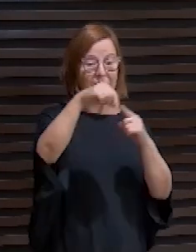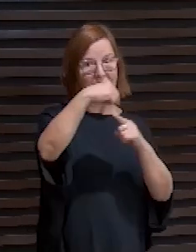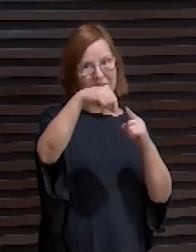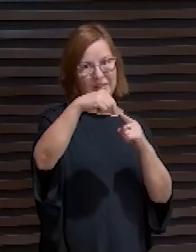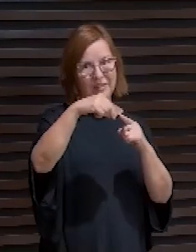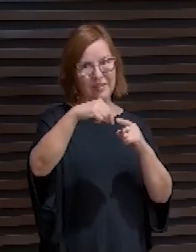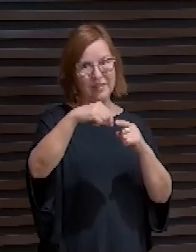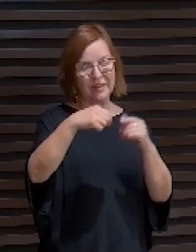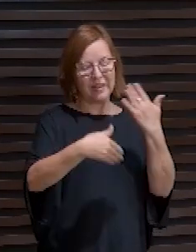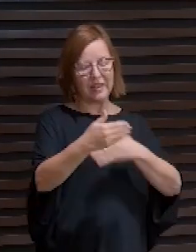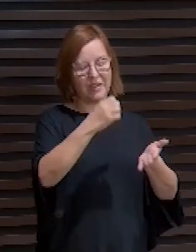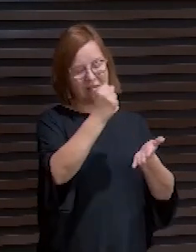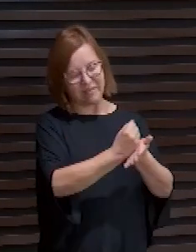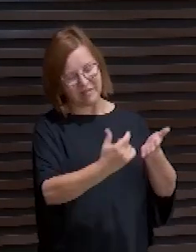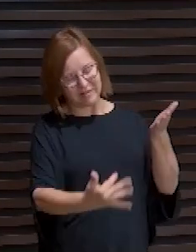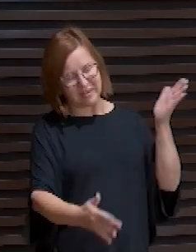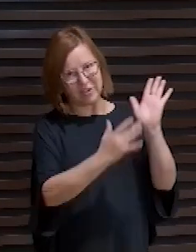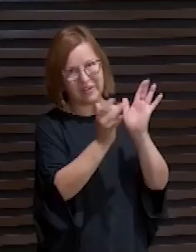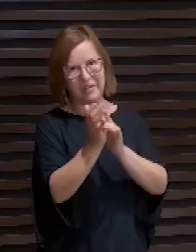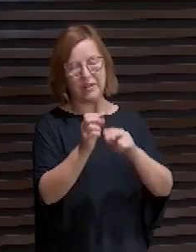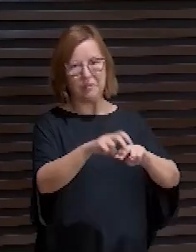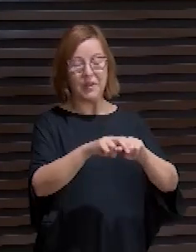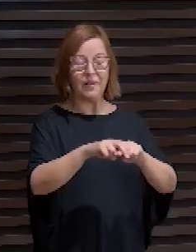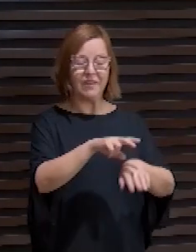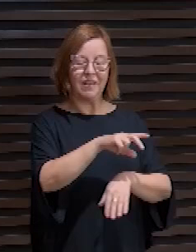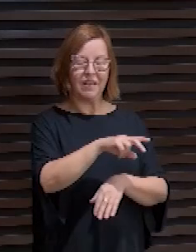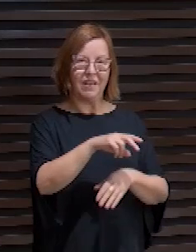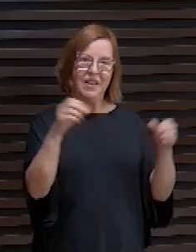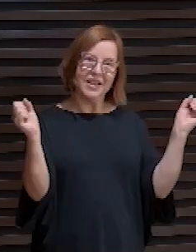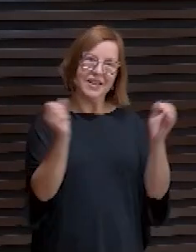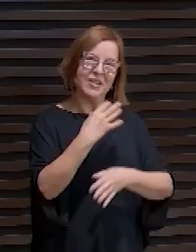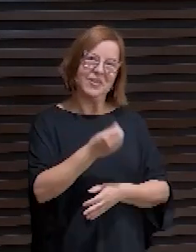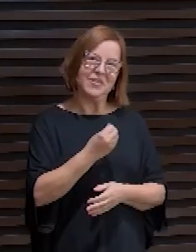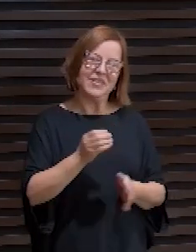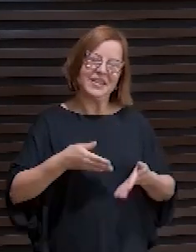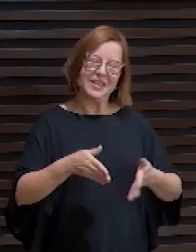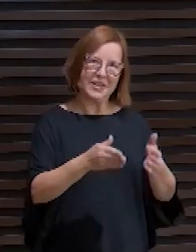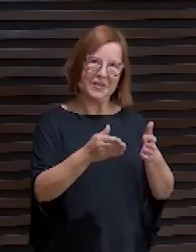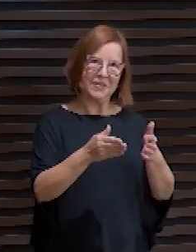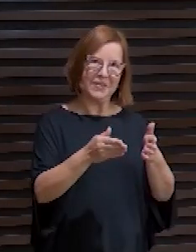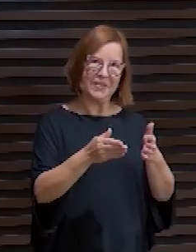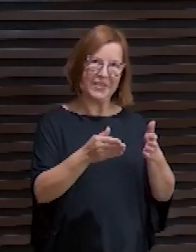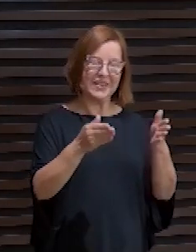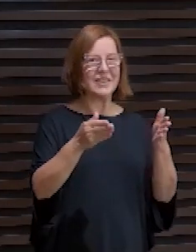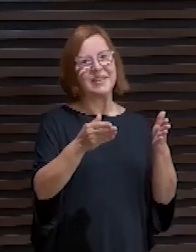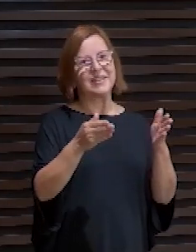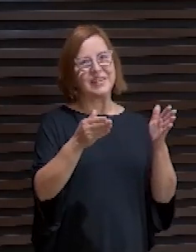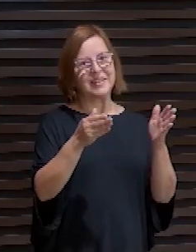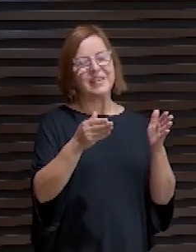sangue de Jesus, pelo novo e vivo caminho que Ele nos consagrou pelo